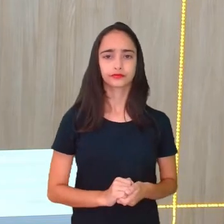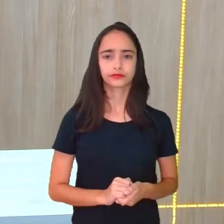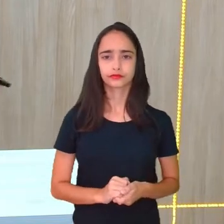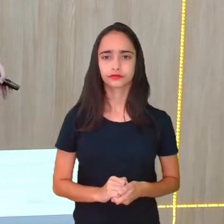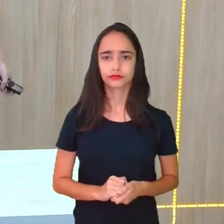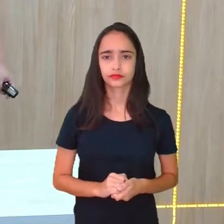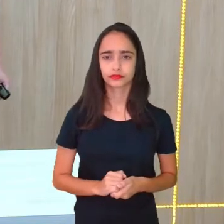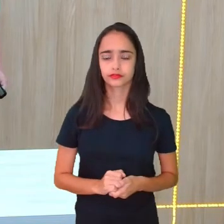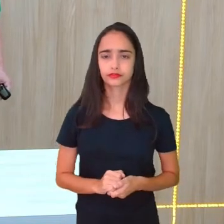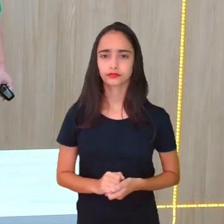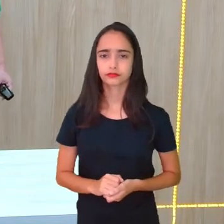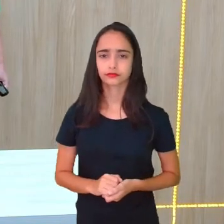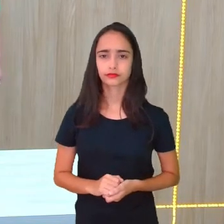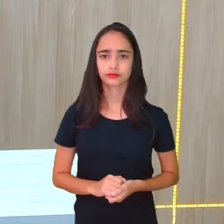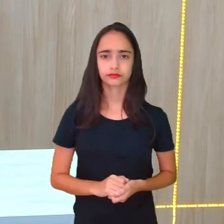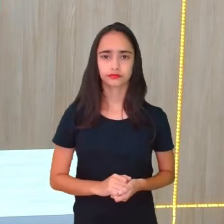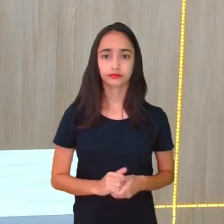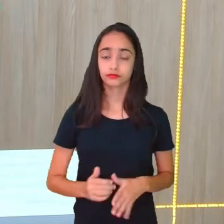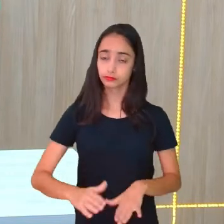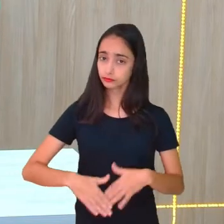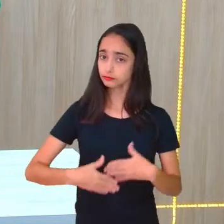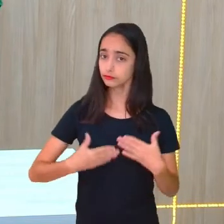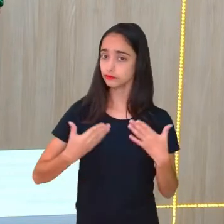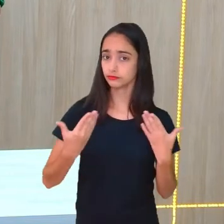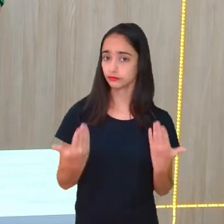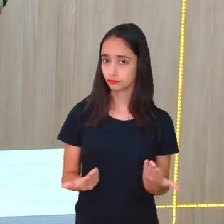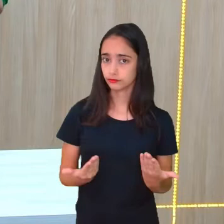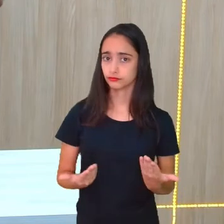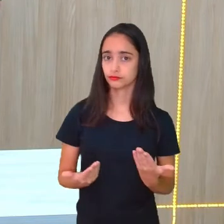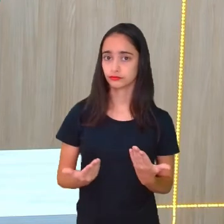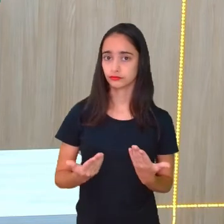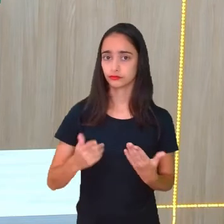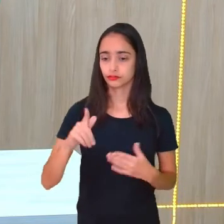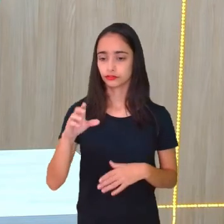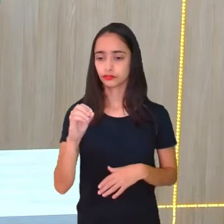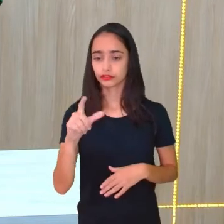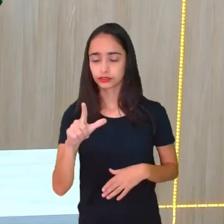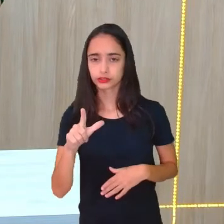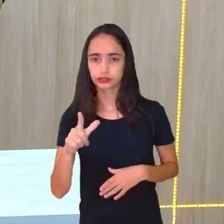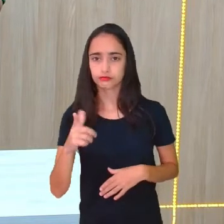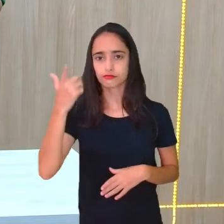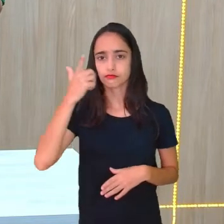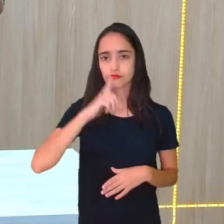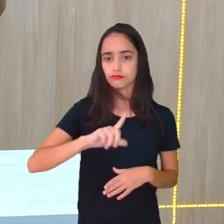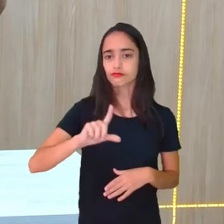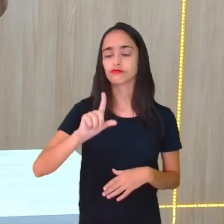E o gol? Então, o gol ele não pegou. Então, se o